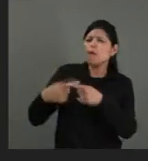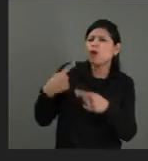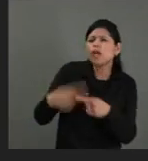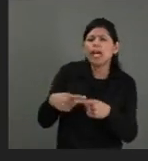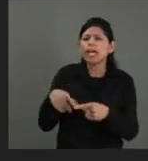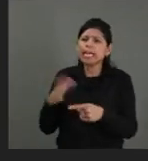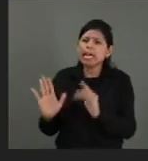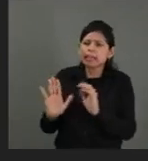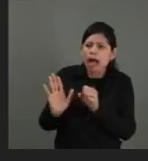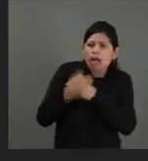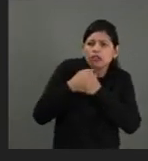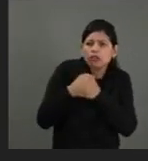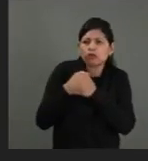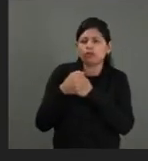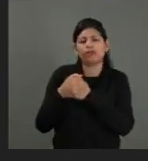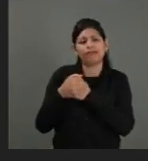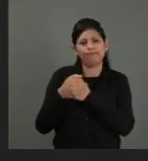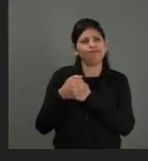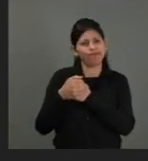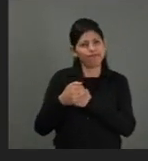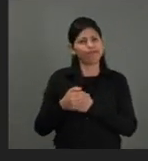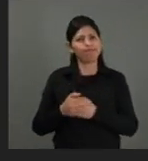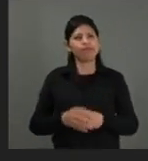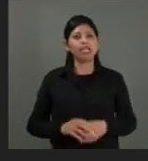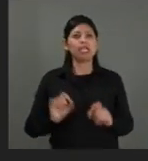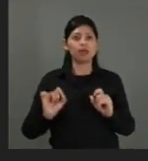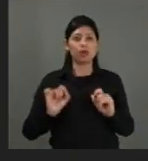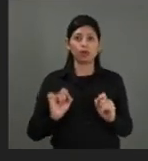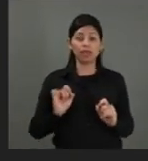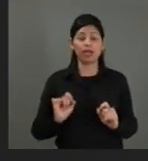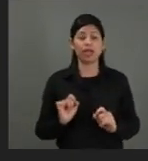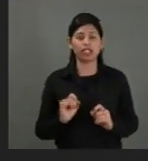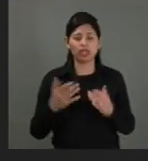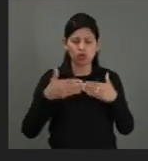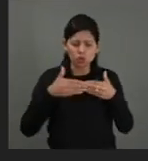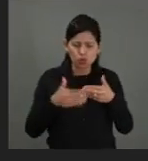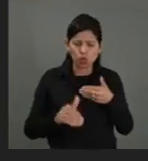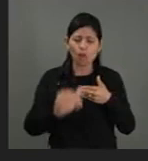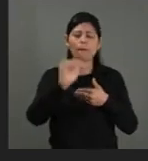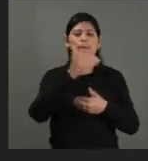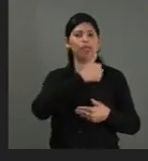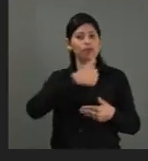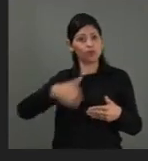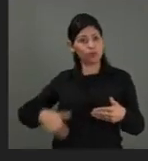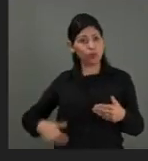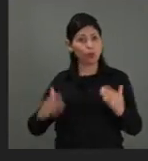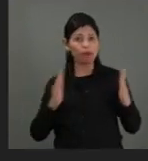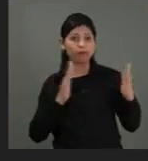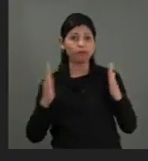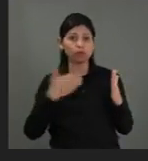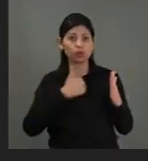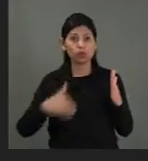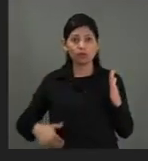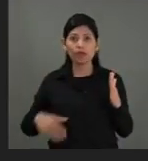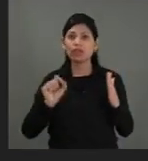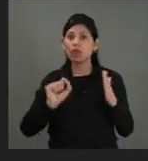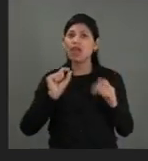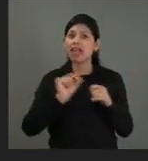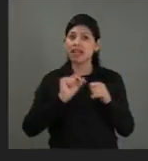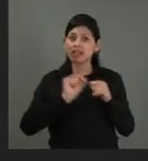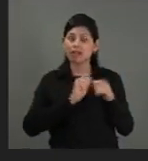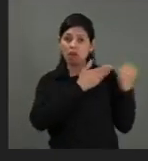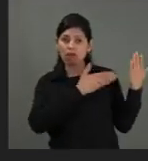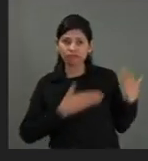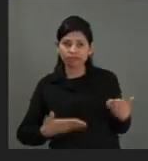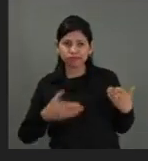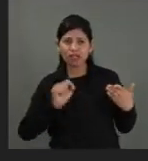Né? E já nos primeiros meses de governo, como eu disse também há pouco, recebeu o presidente Lula, o ditador que ajudou